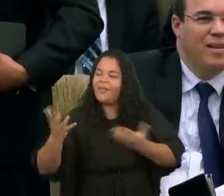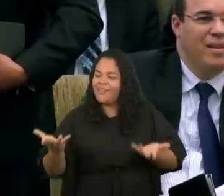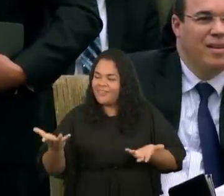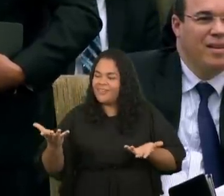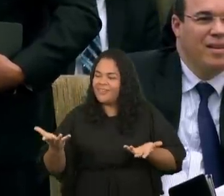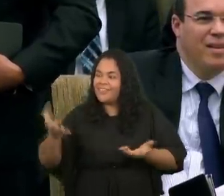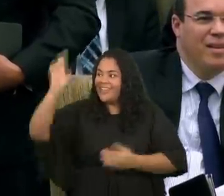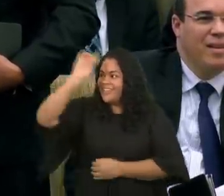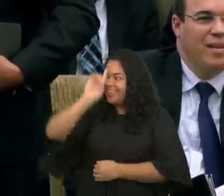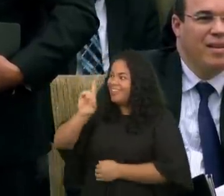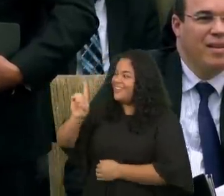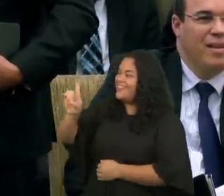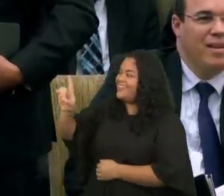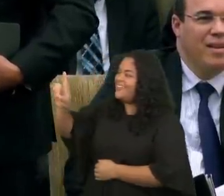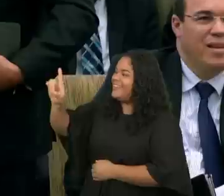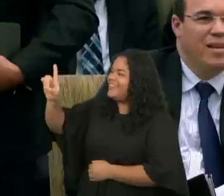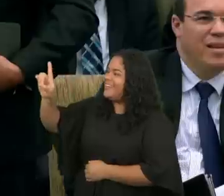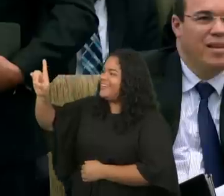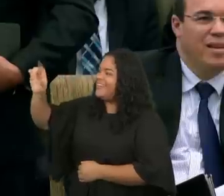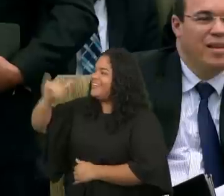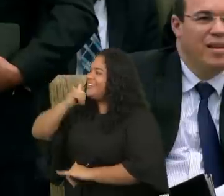Perdão darei.